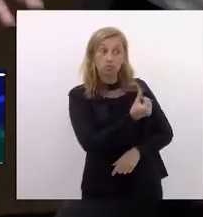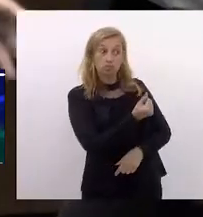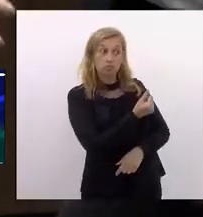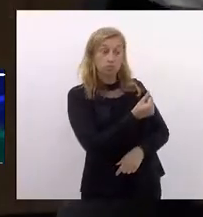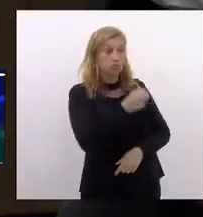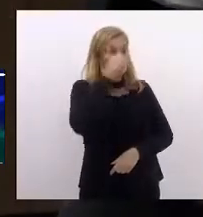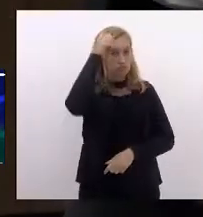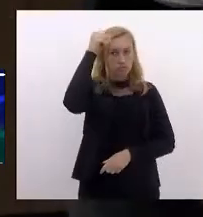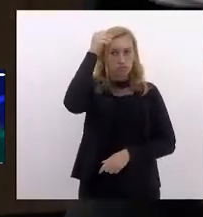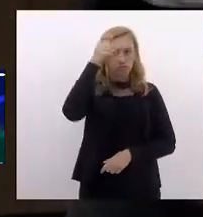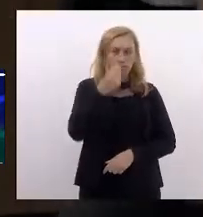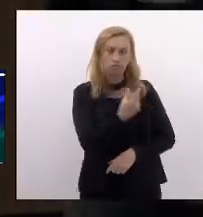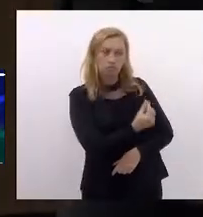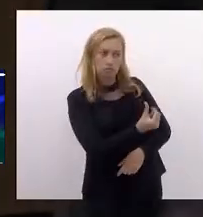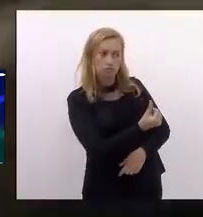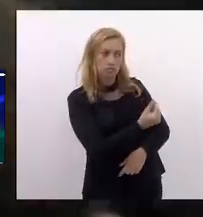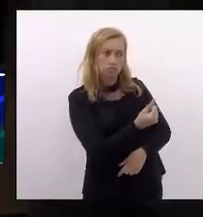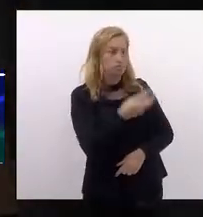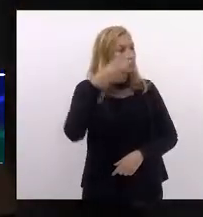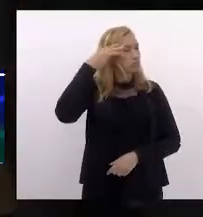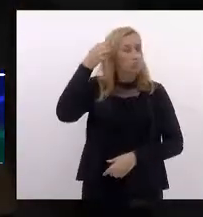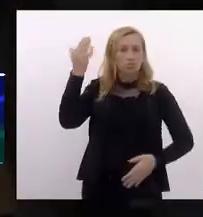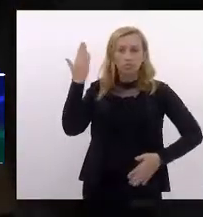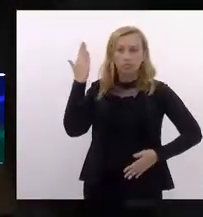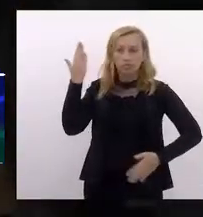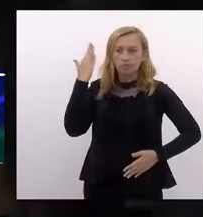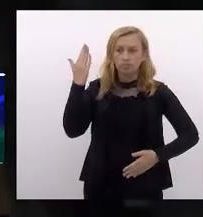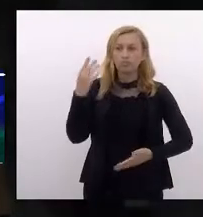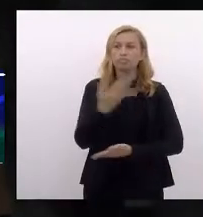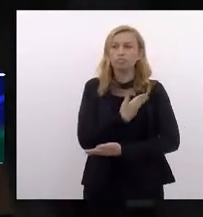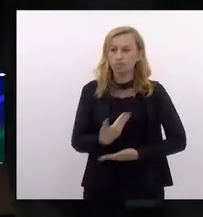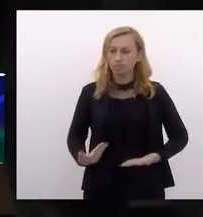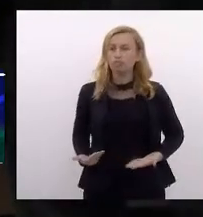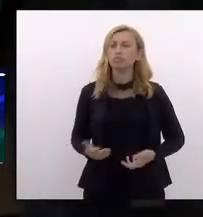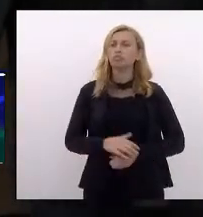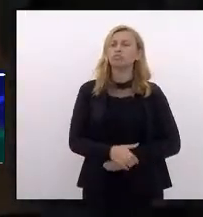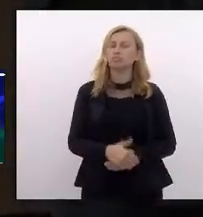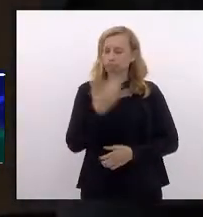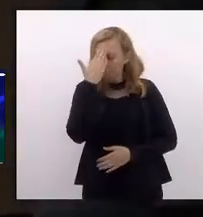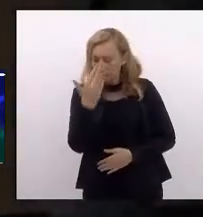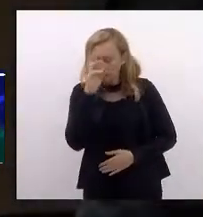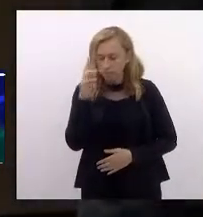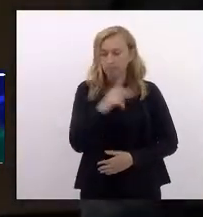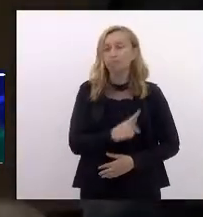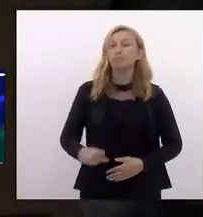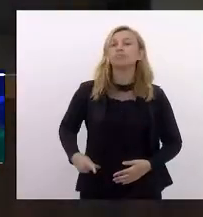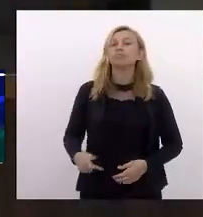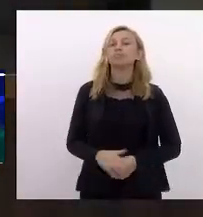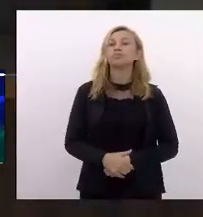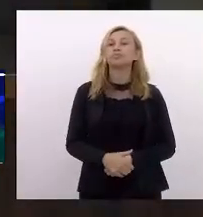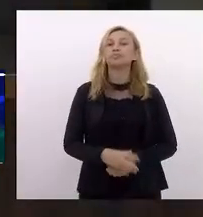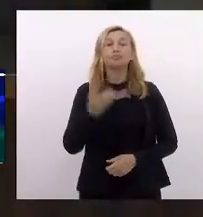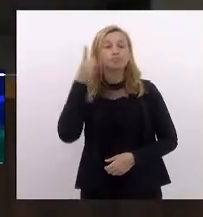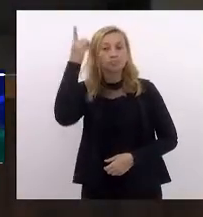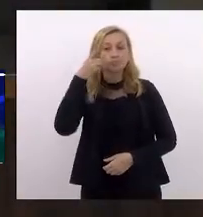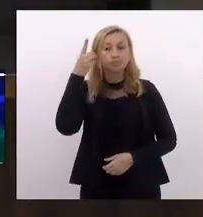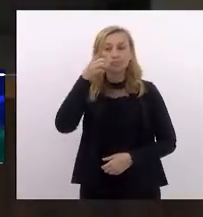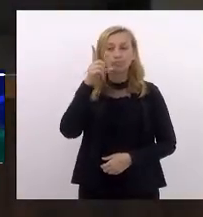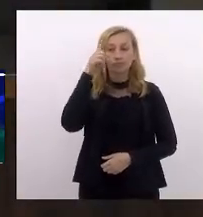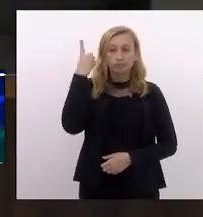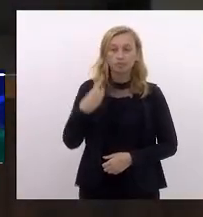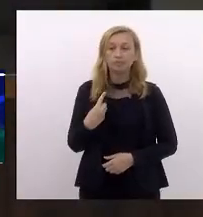caixa das contas do bandido do ex-governador Wilson é muito obrigado Presidente Deputado a